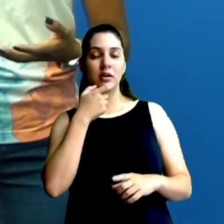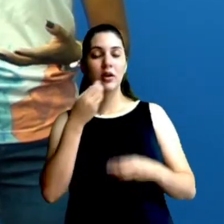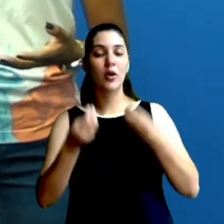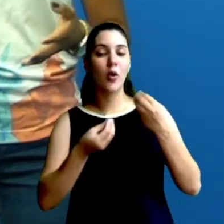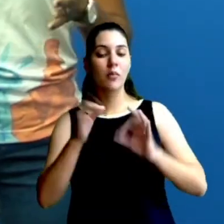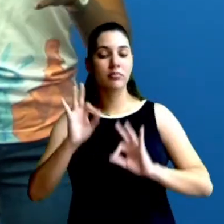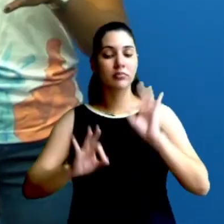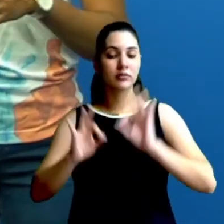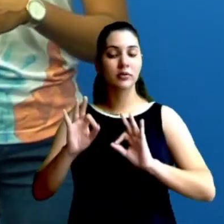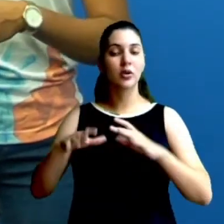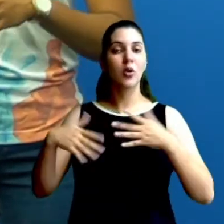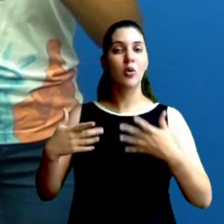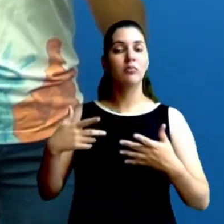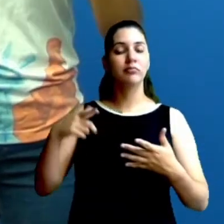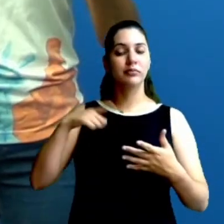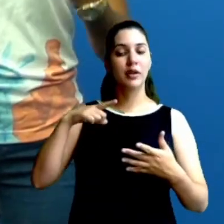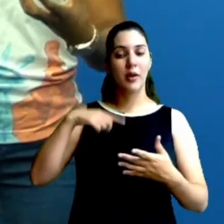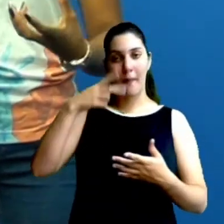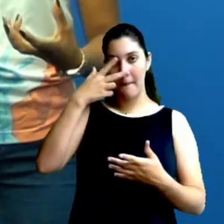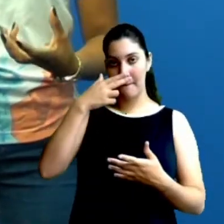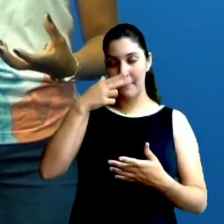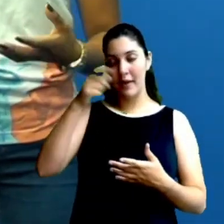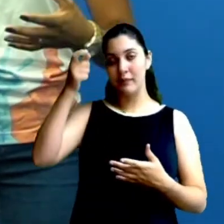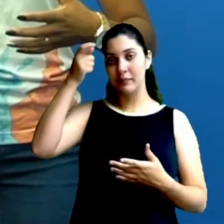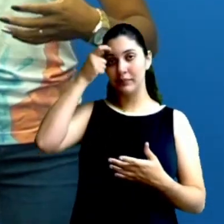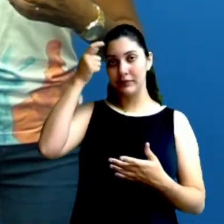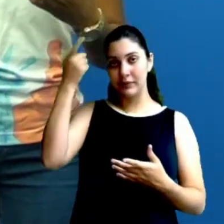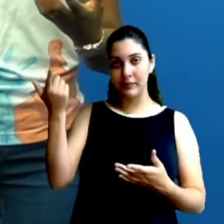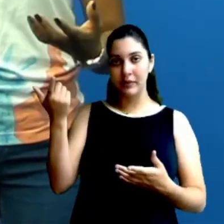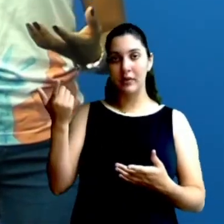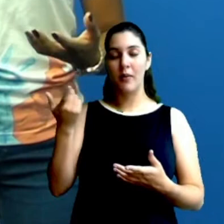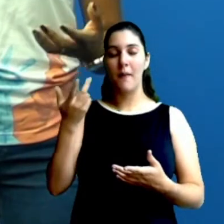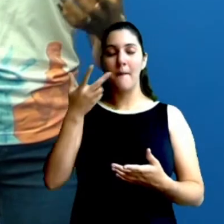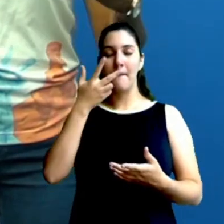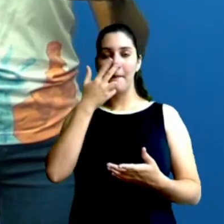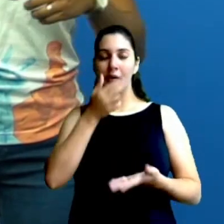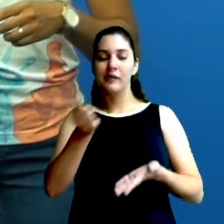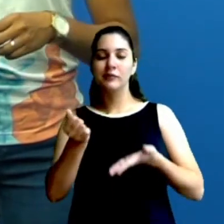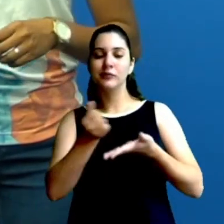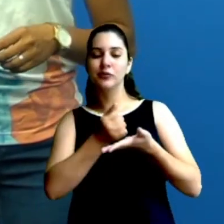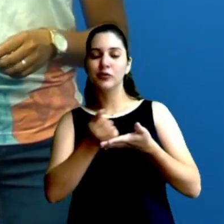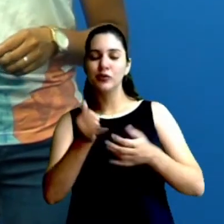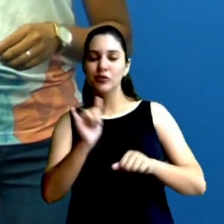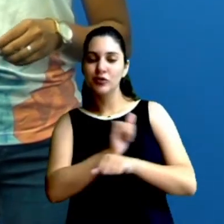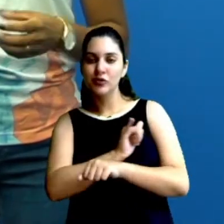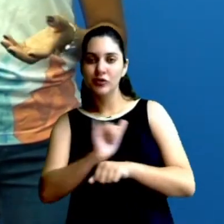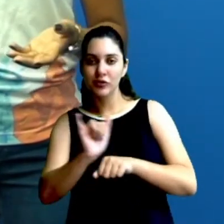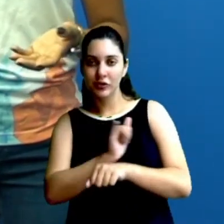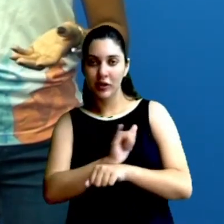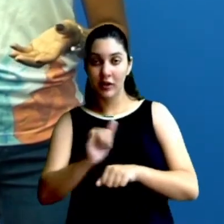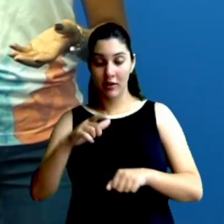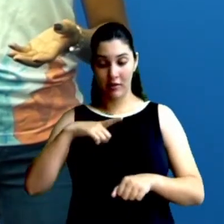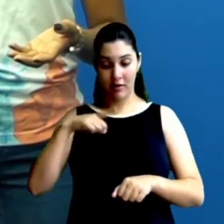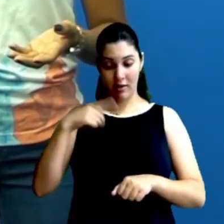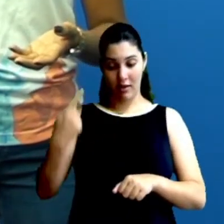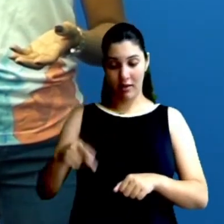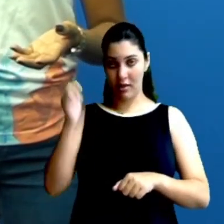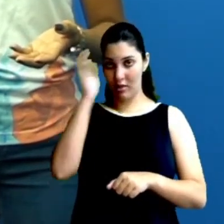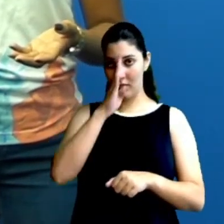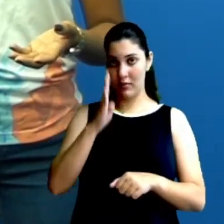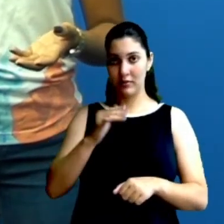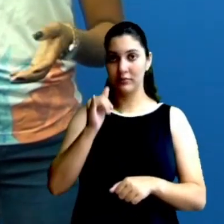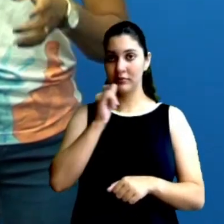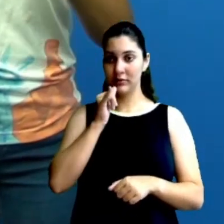esse jogo? Será que tem o mesmo pensamento, o mesmo jogo de cintura que a gente tem aqui no Brasil, por